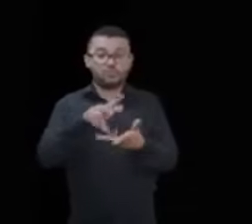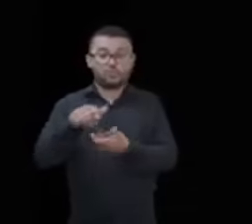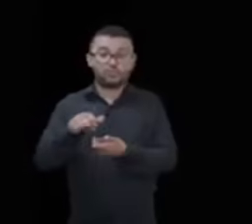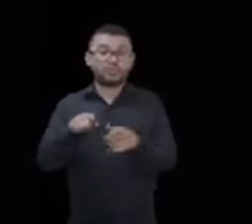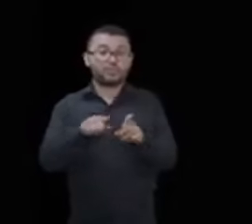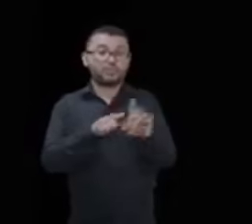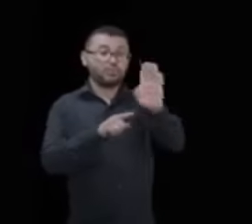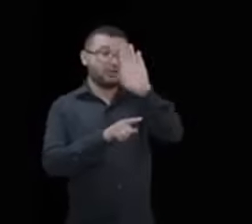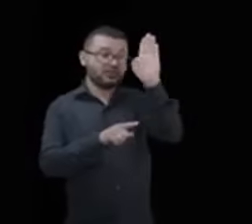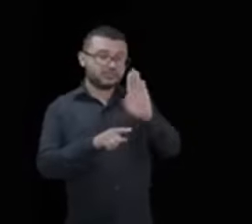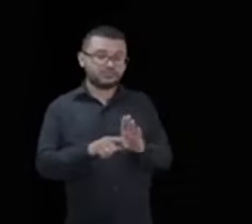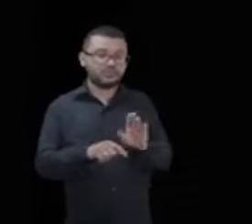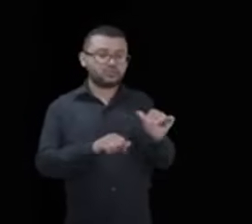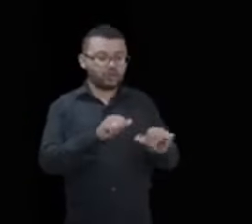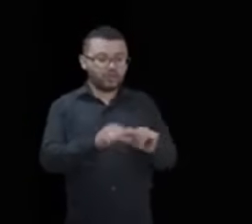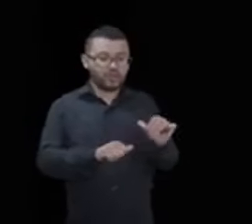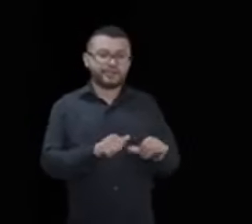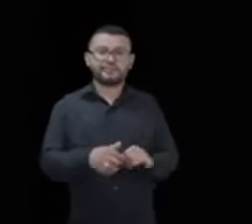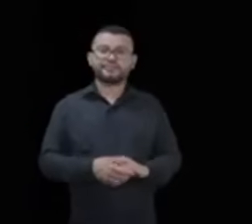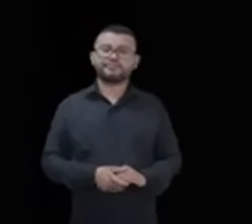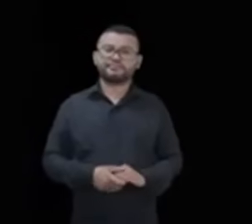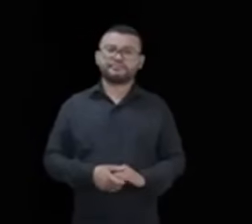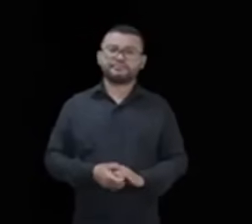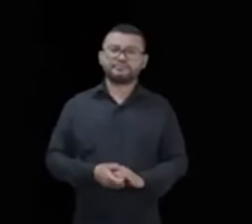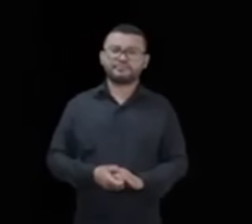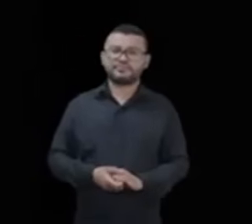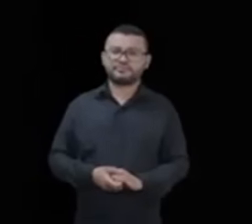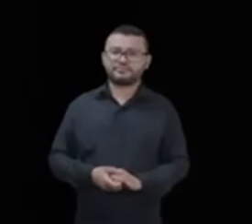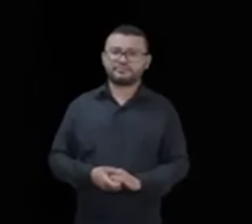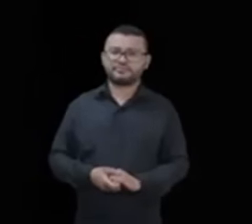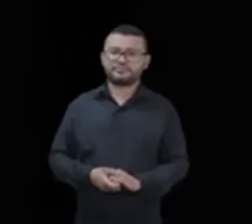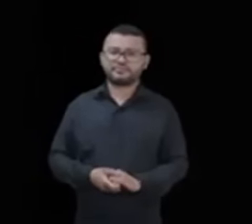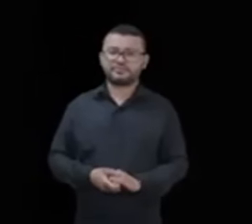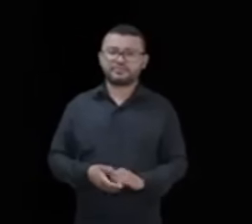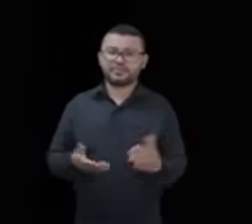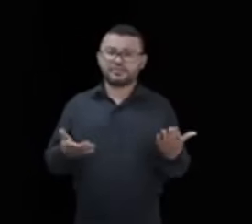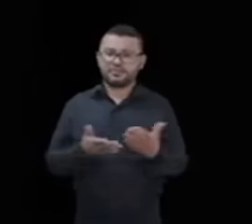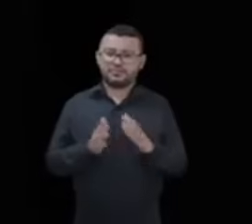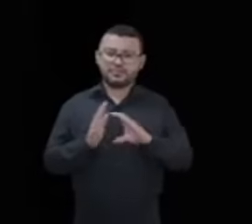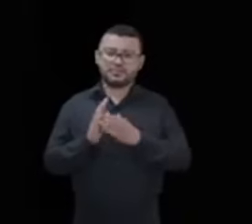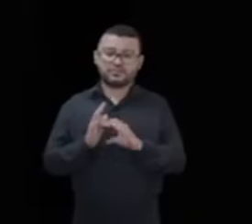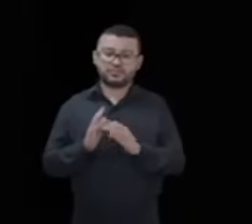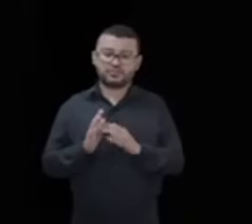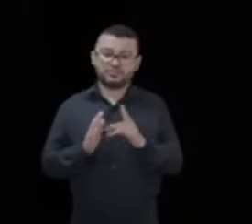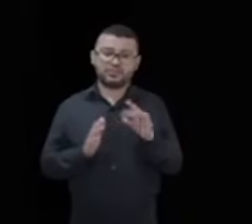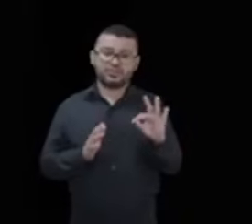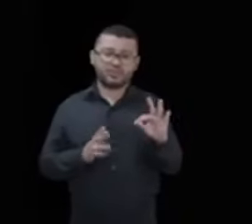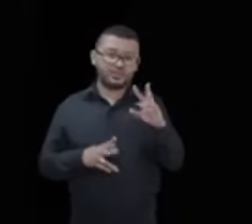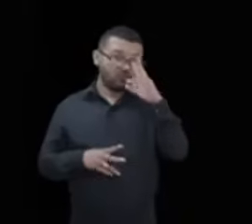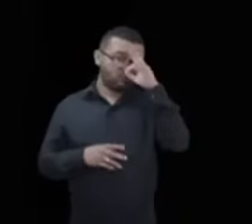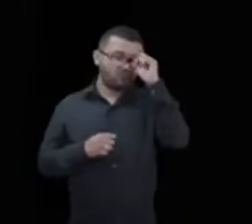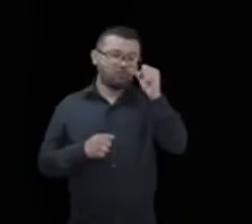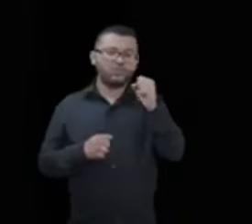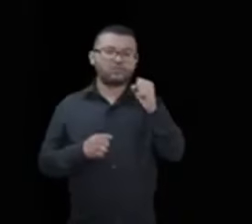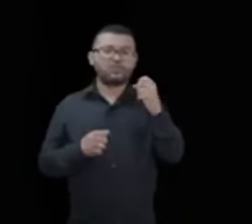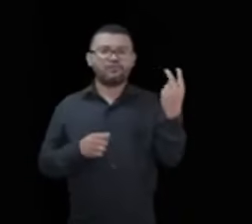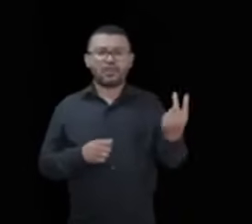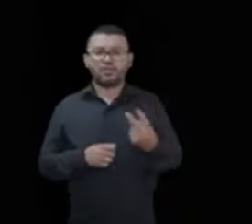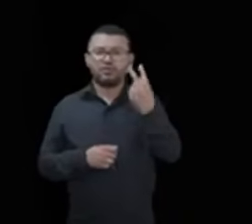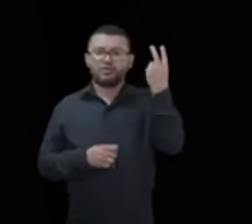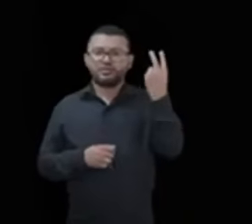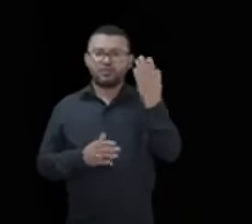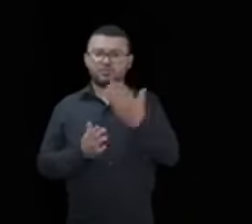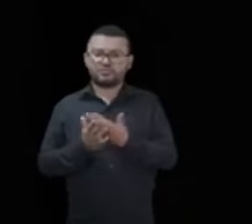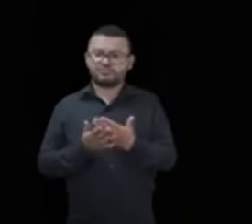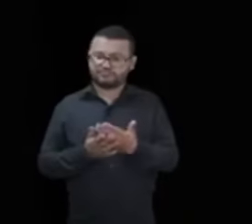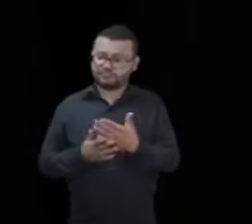dizer a vocês que esse partido forte tem que ser um partido que valorize as suas instâncias. Quero dizer